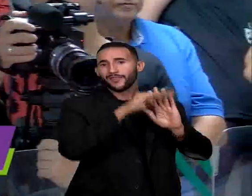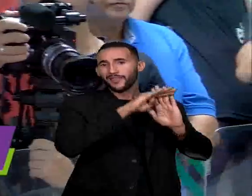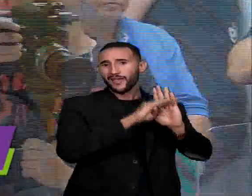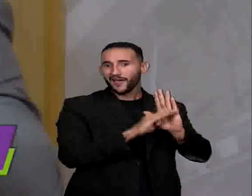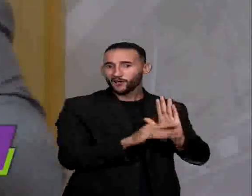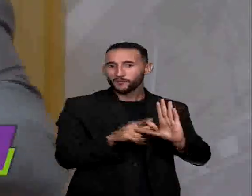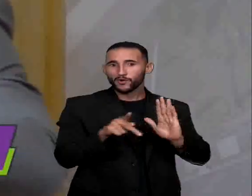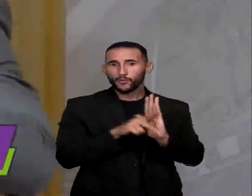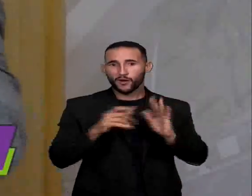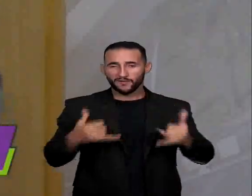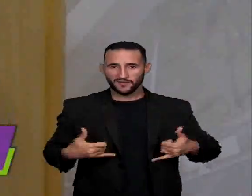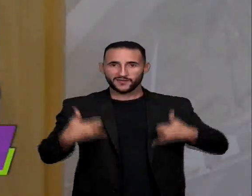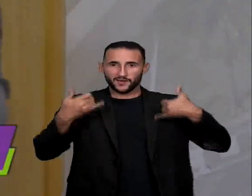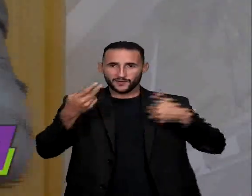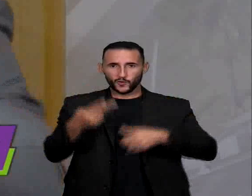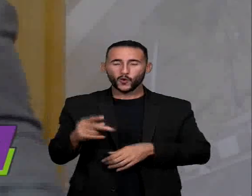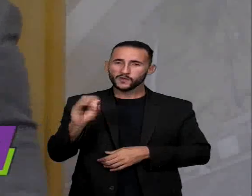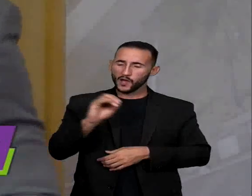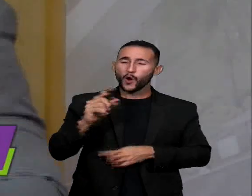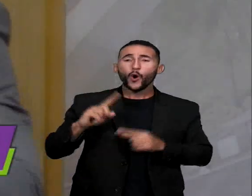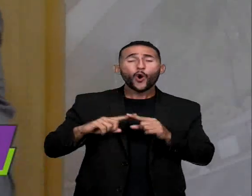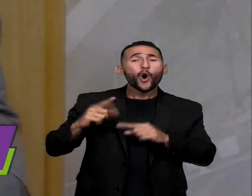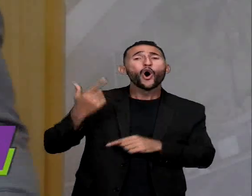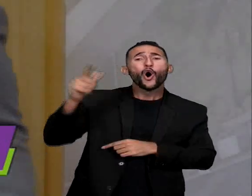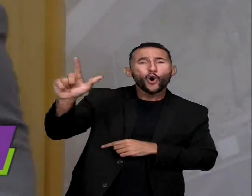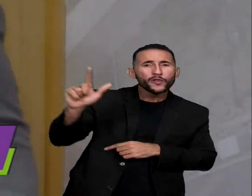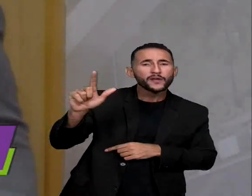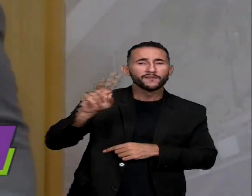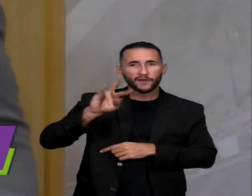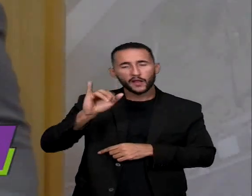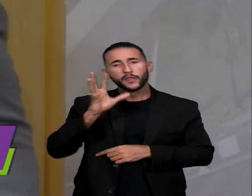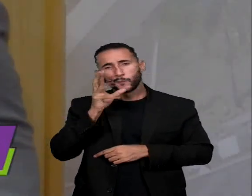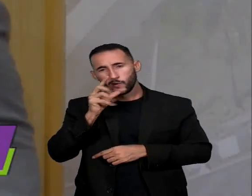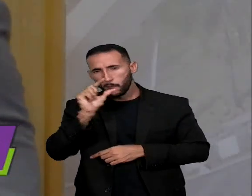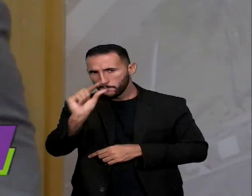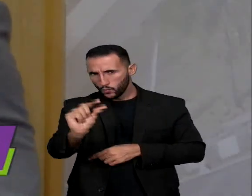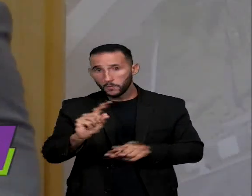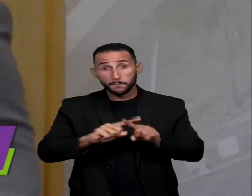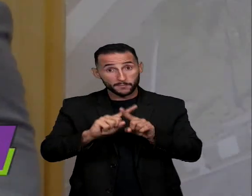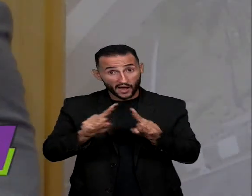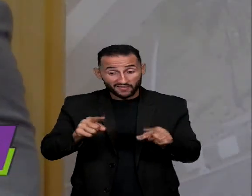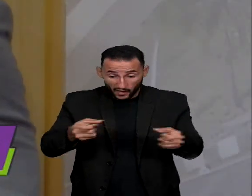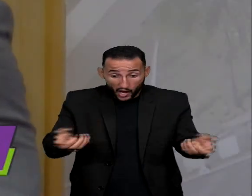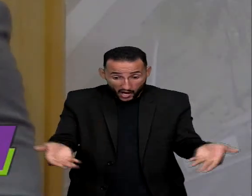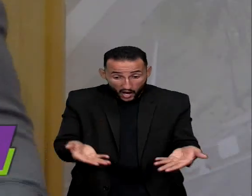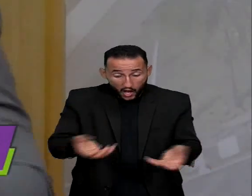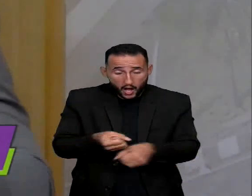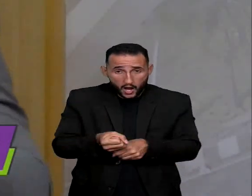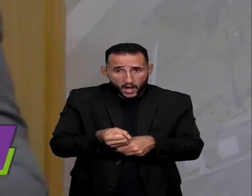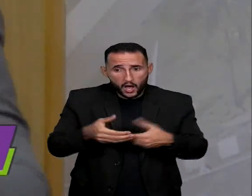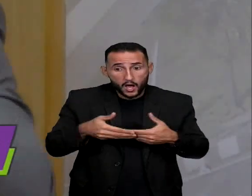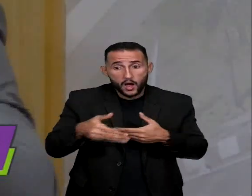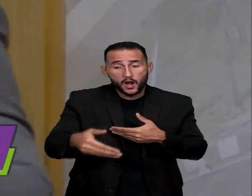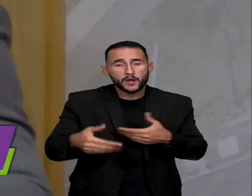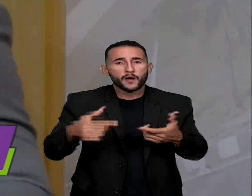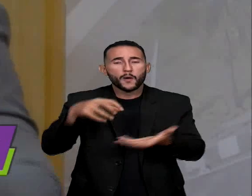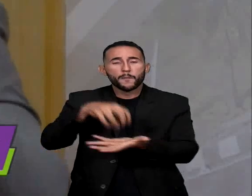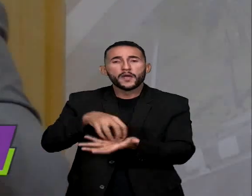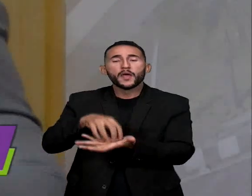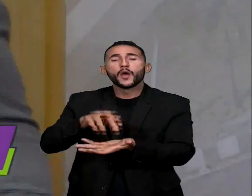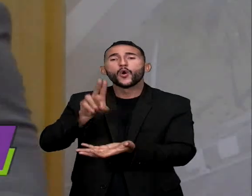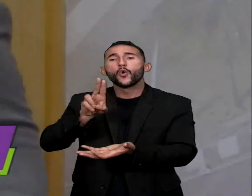tá ainda um pouquinho mais paraa frente mas ainda para esse ciclo de ano é a OBS do Mutinga do